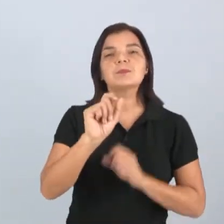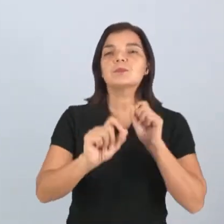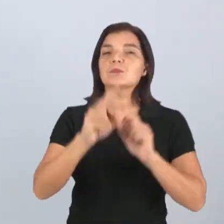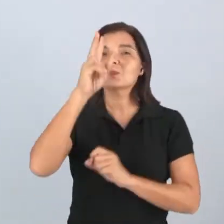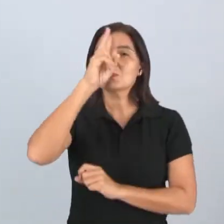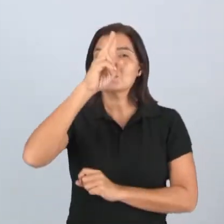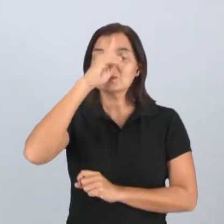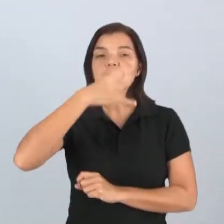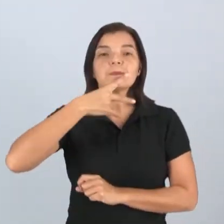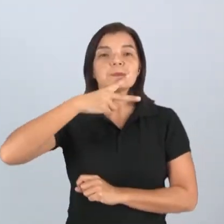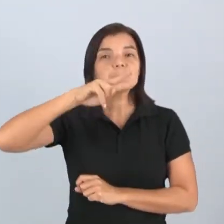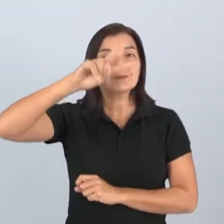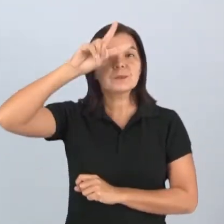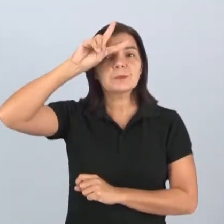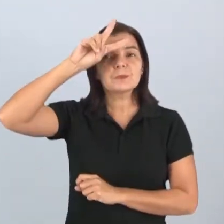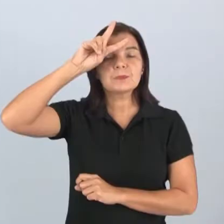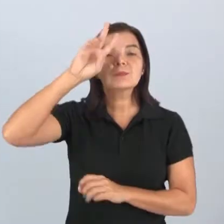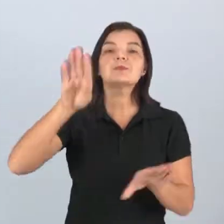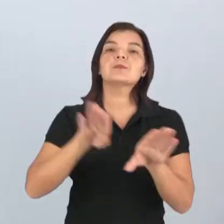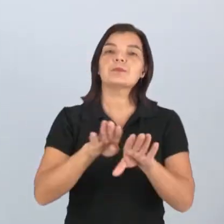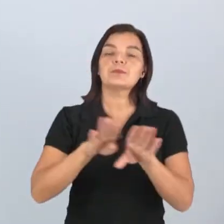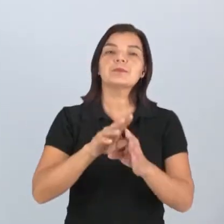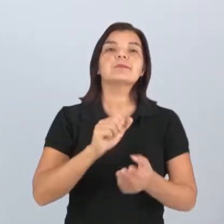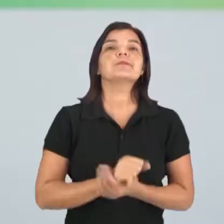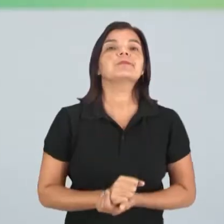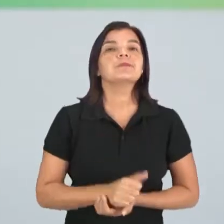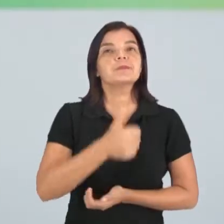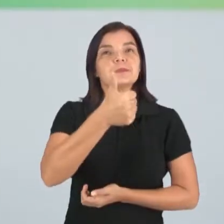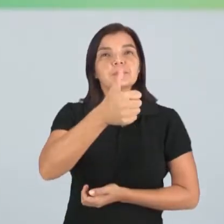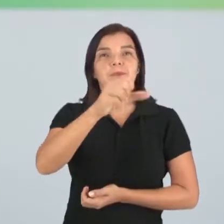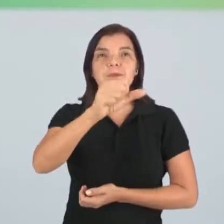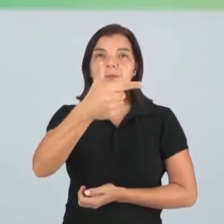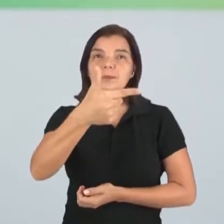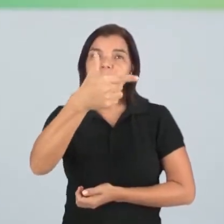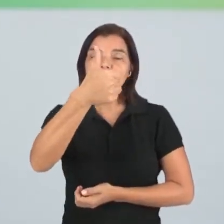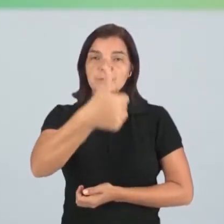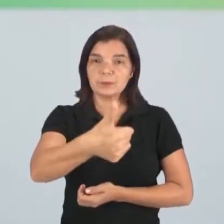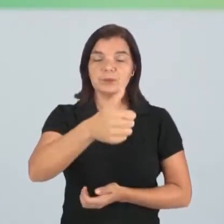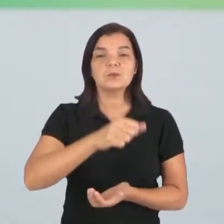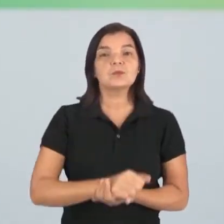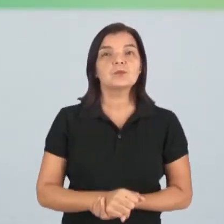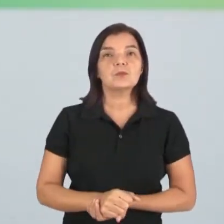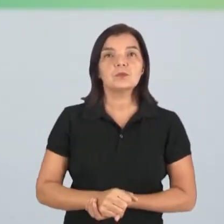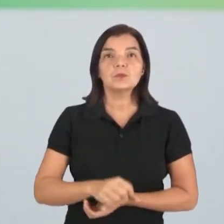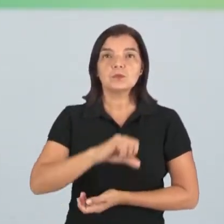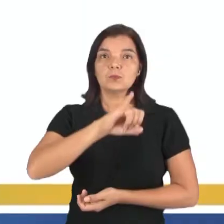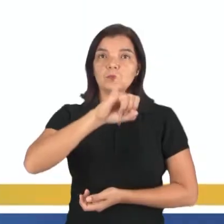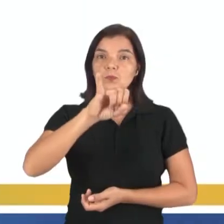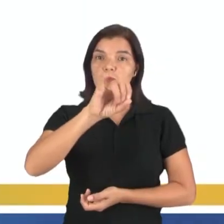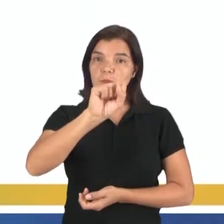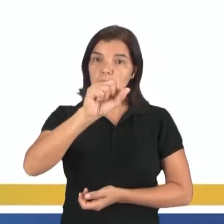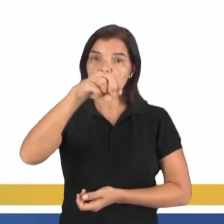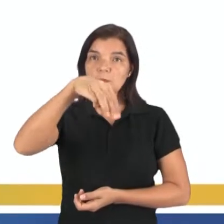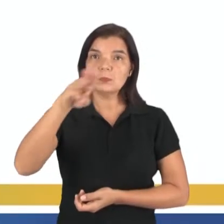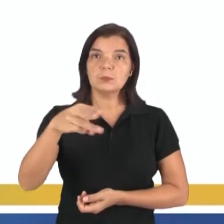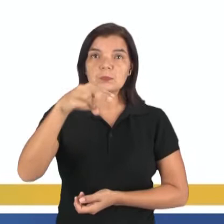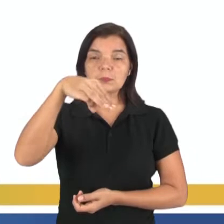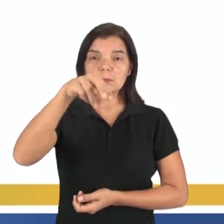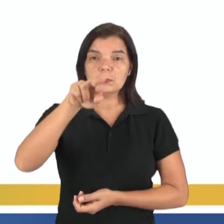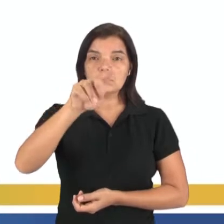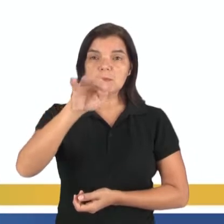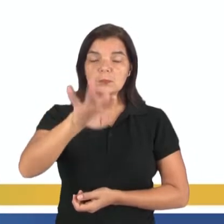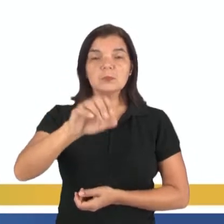história do Peru, né, nosso vizinho também, que em 1821, né, o San Martín, lá o argentino, né, vai